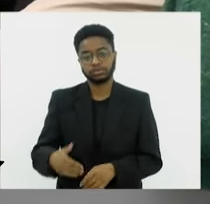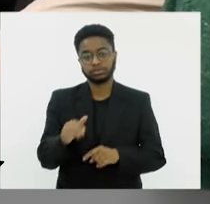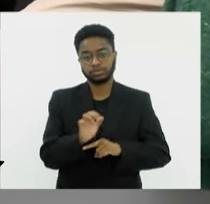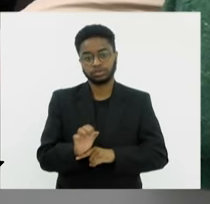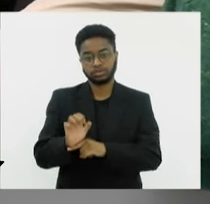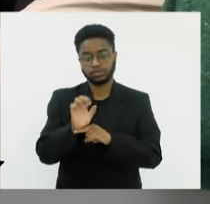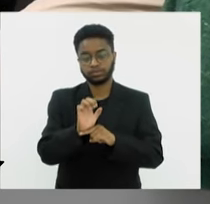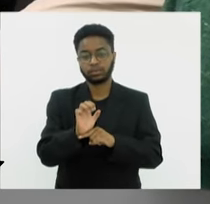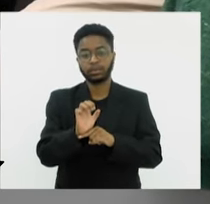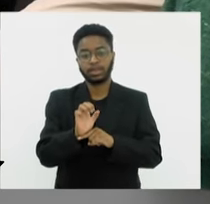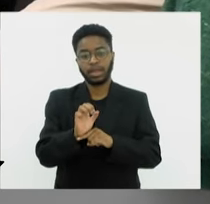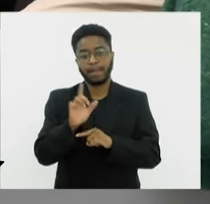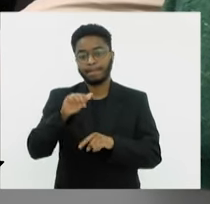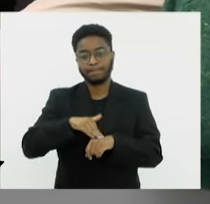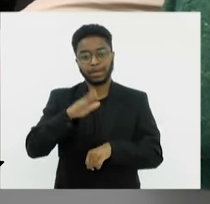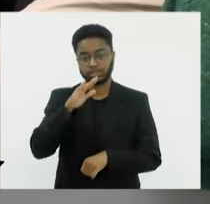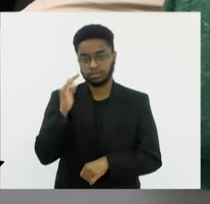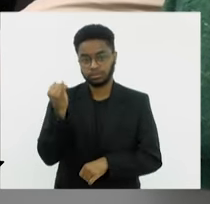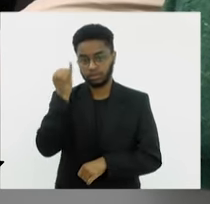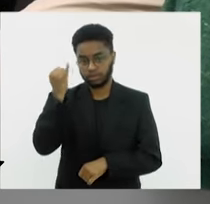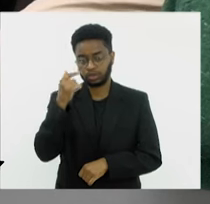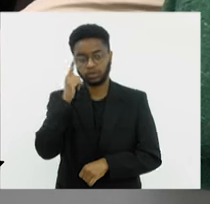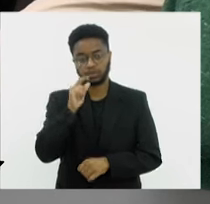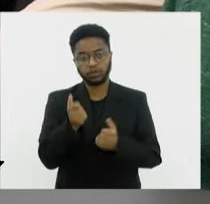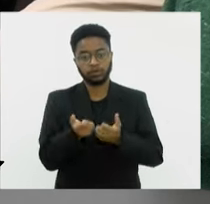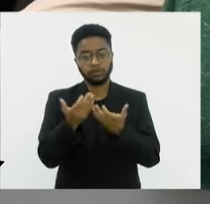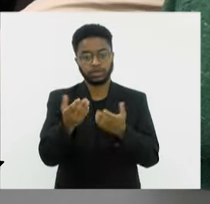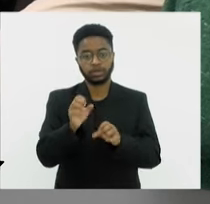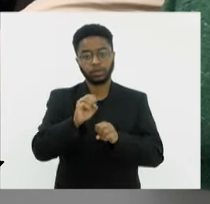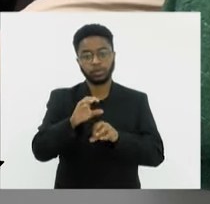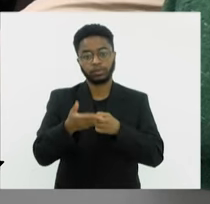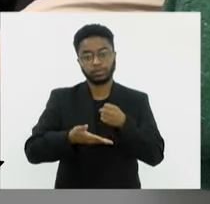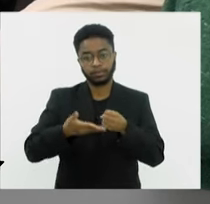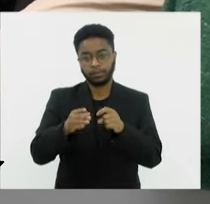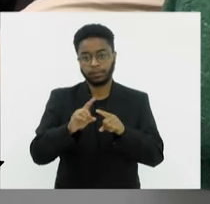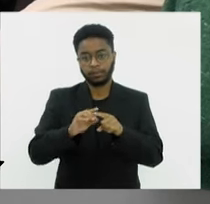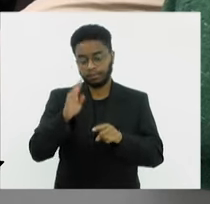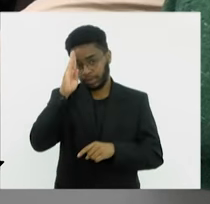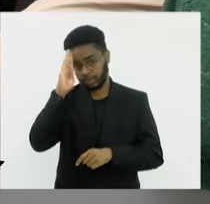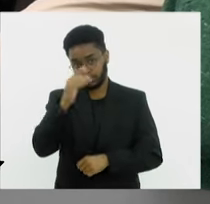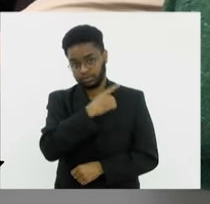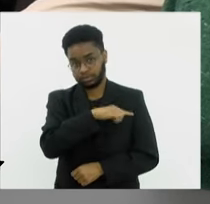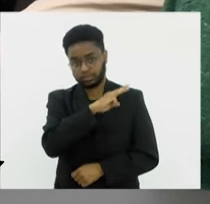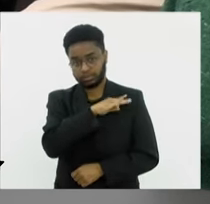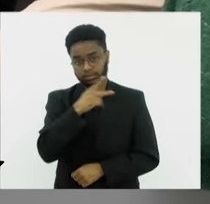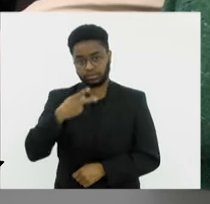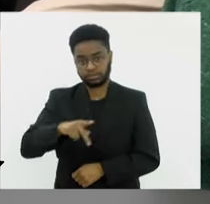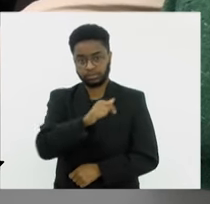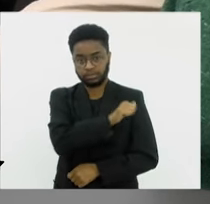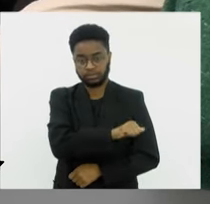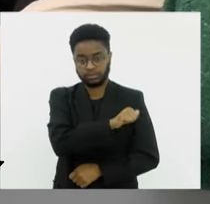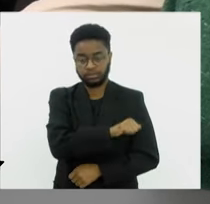obrigação de garantir o acesso universal à educação básica, mais especialmente ao ensino médio no estado do Rio de Janeiro.